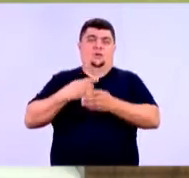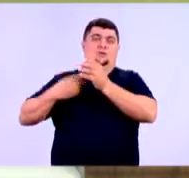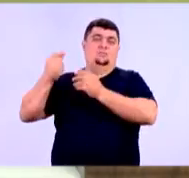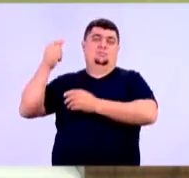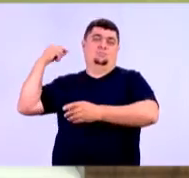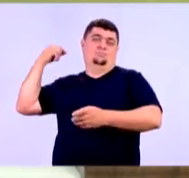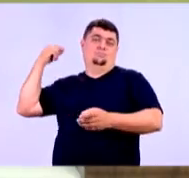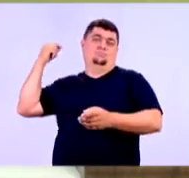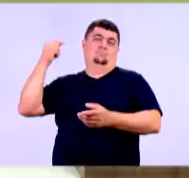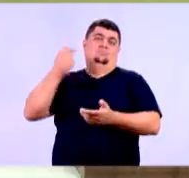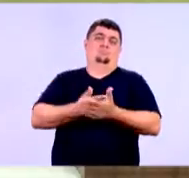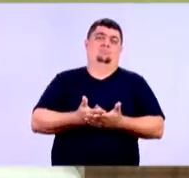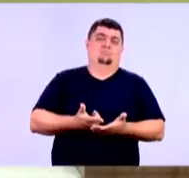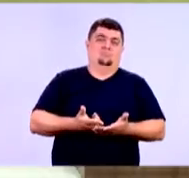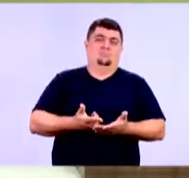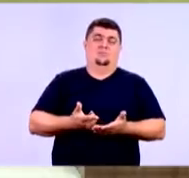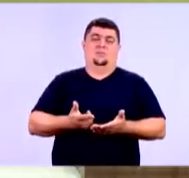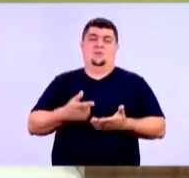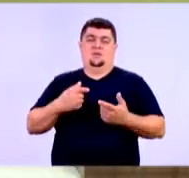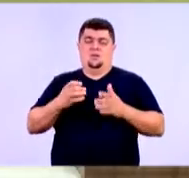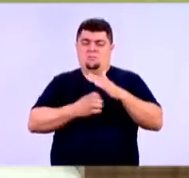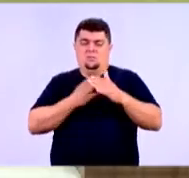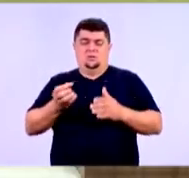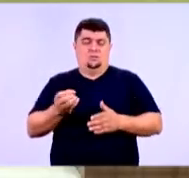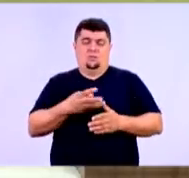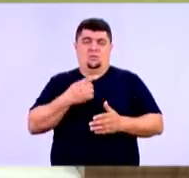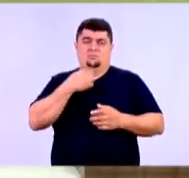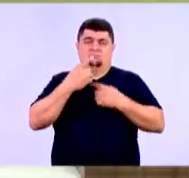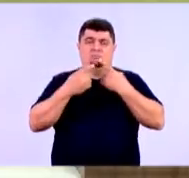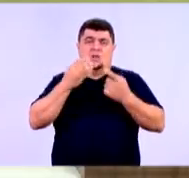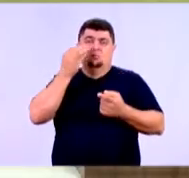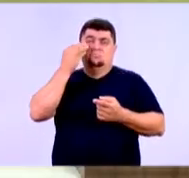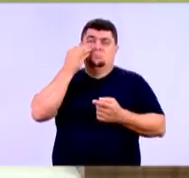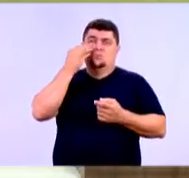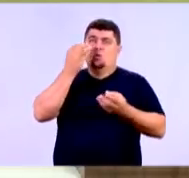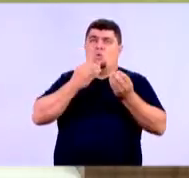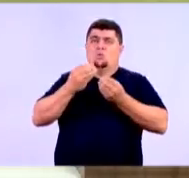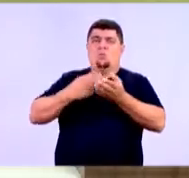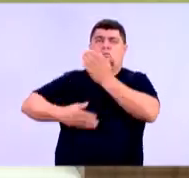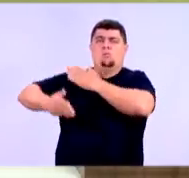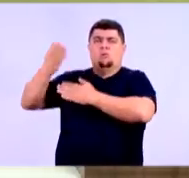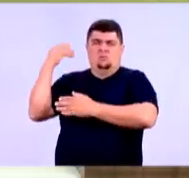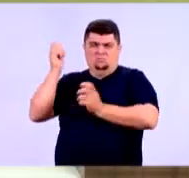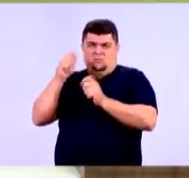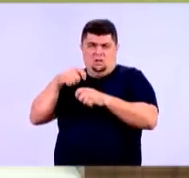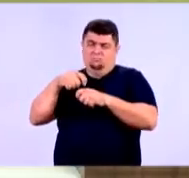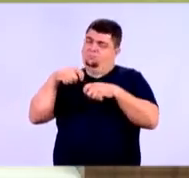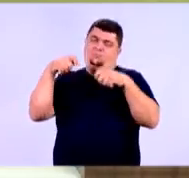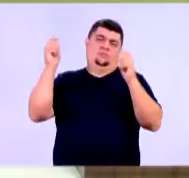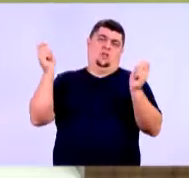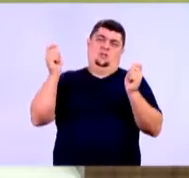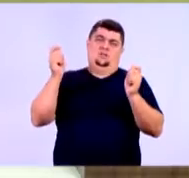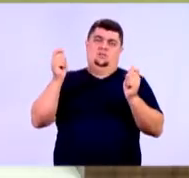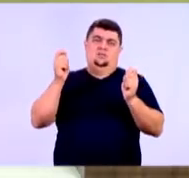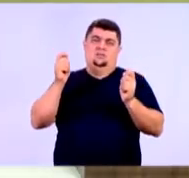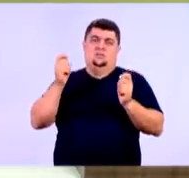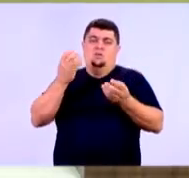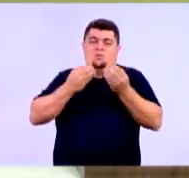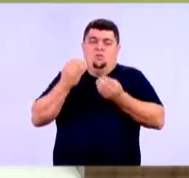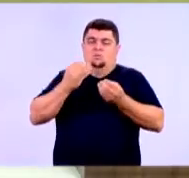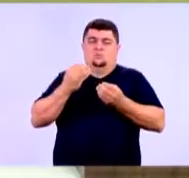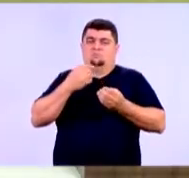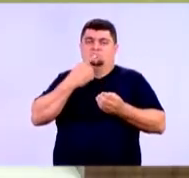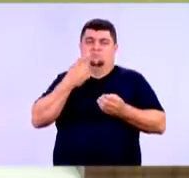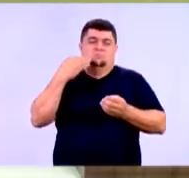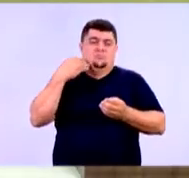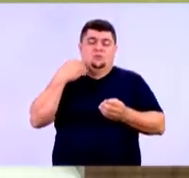avaliado. Então, uma empresa que está no mercado, digamos, há 6 meses, há 1 ano, o banco não tem muito dado com o que trabalhar. Eles